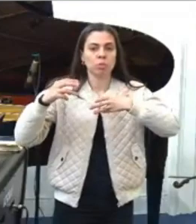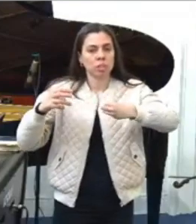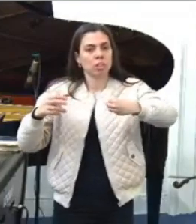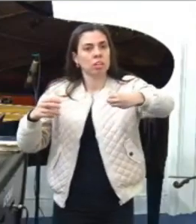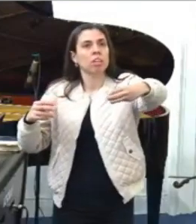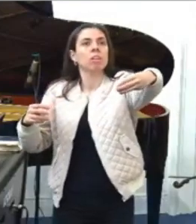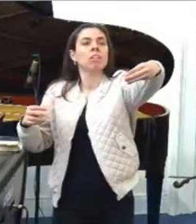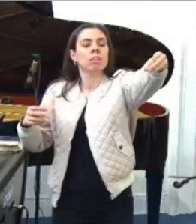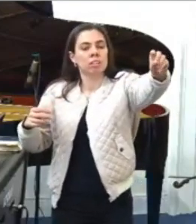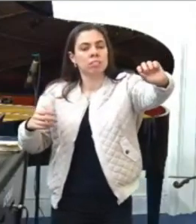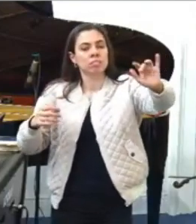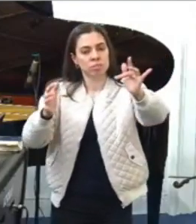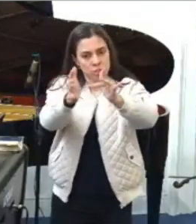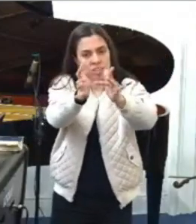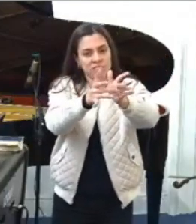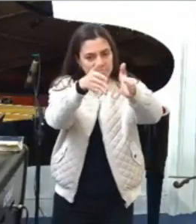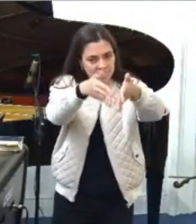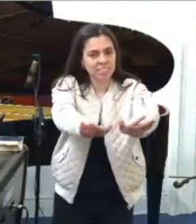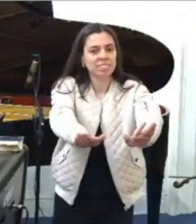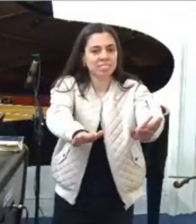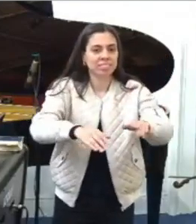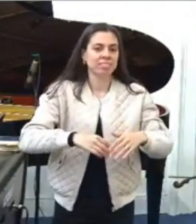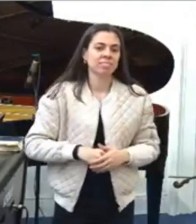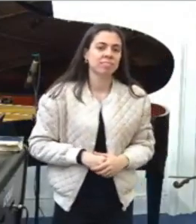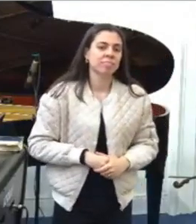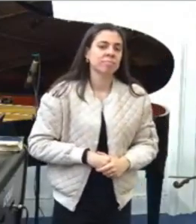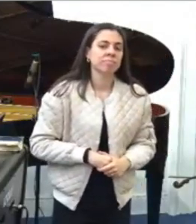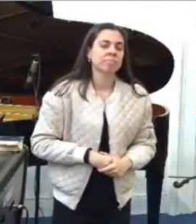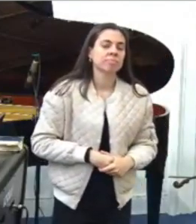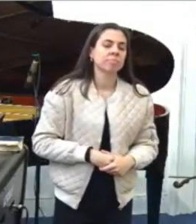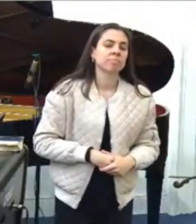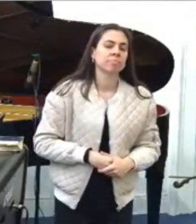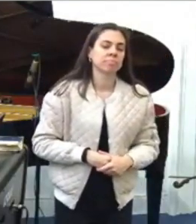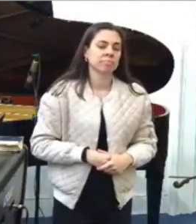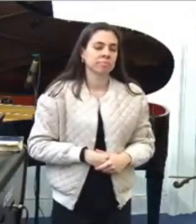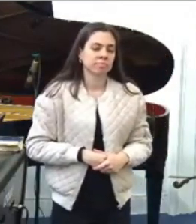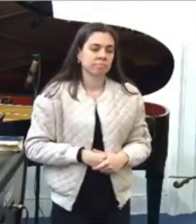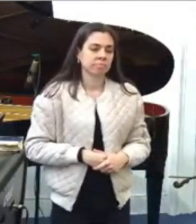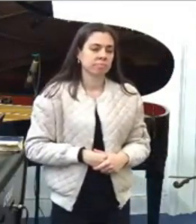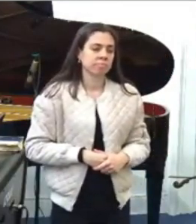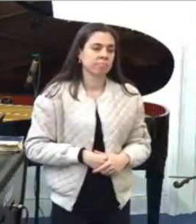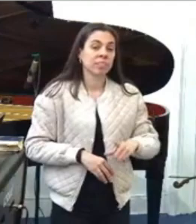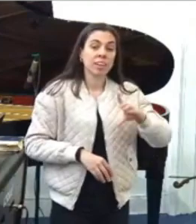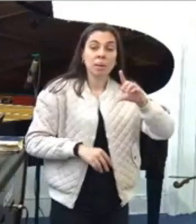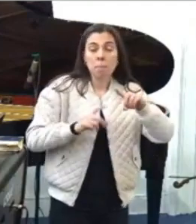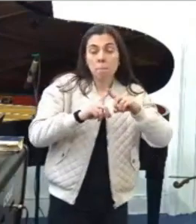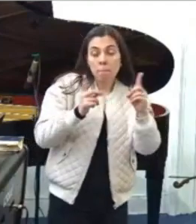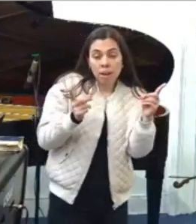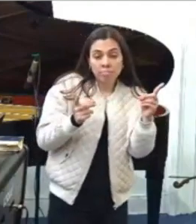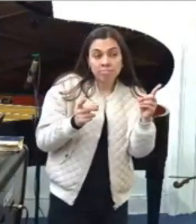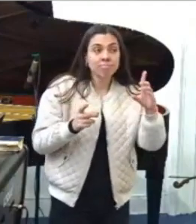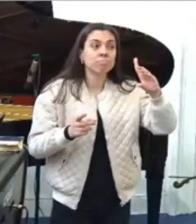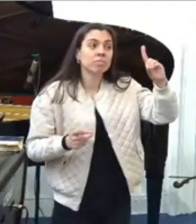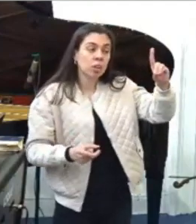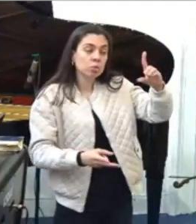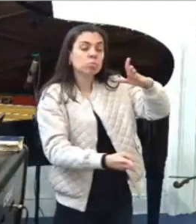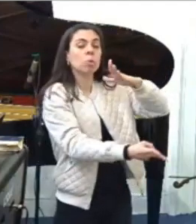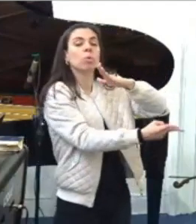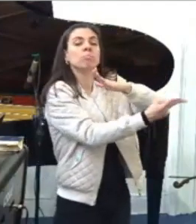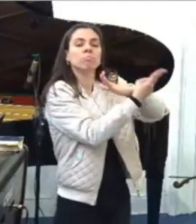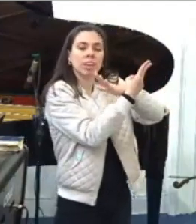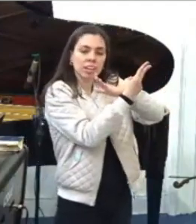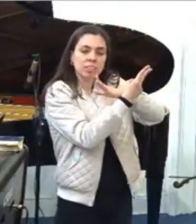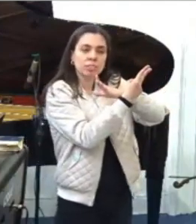nós precisamos também tomar a consciência de que o Senhor preserva o seu povo, em meio